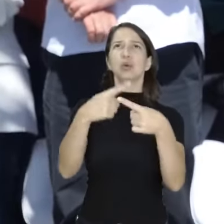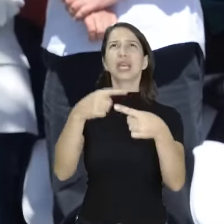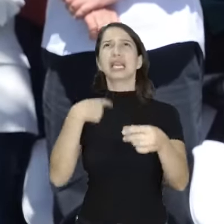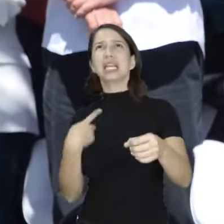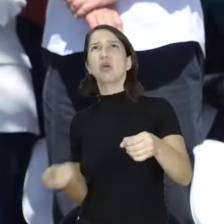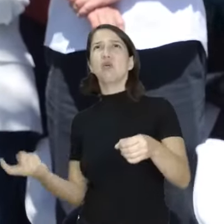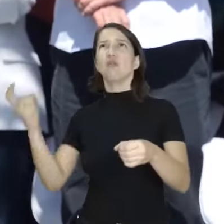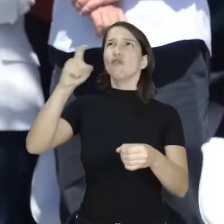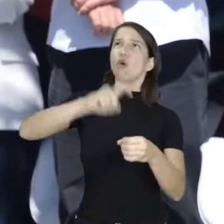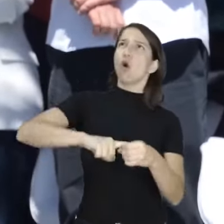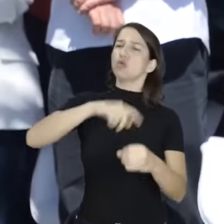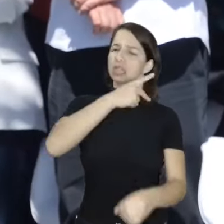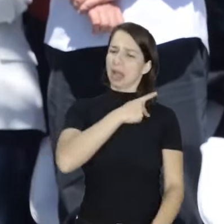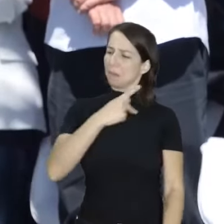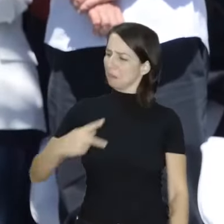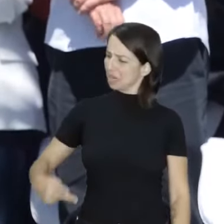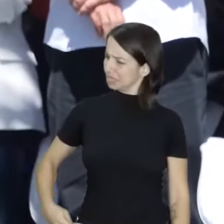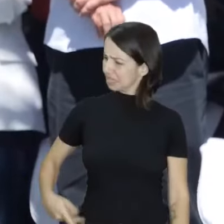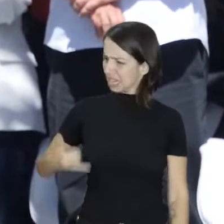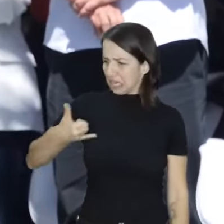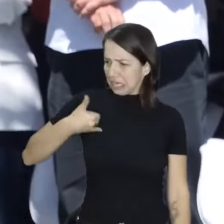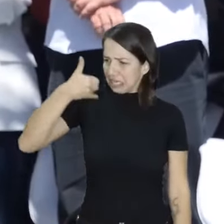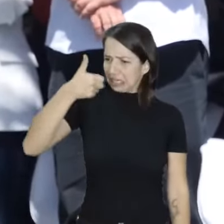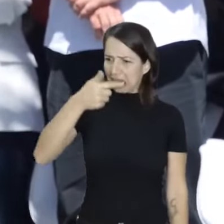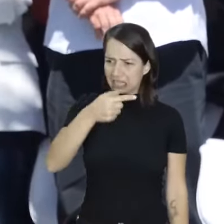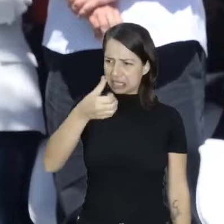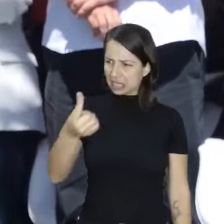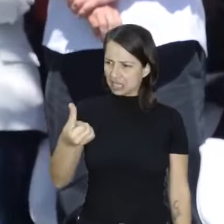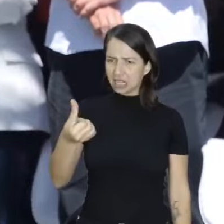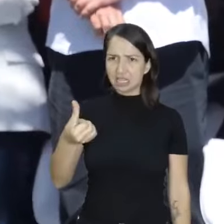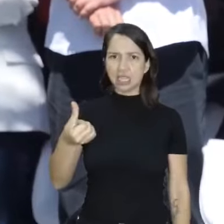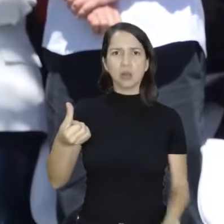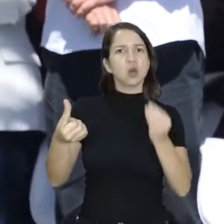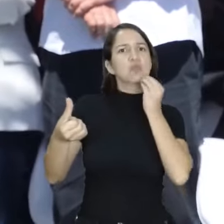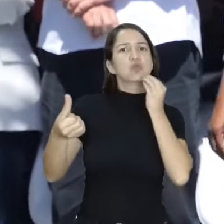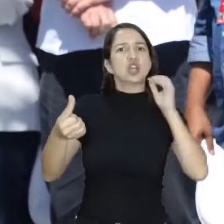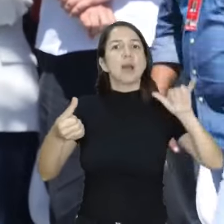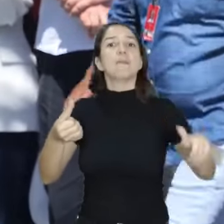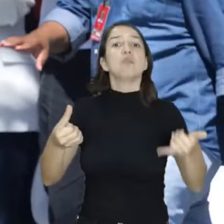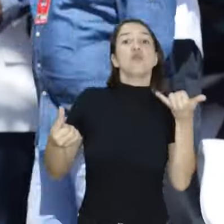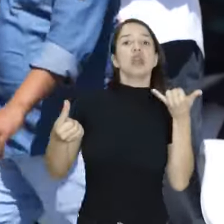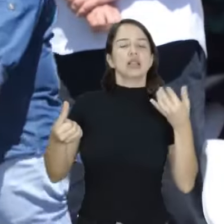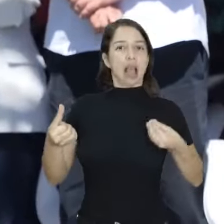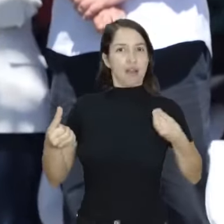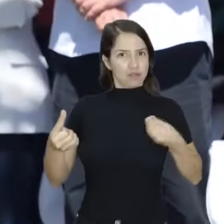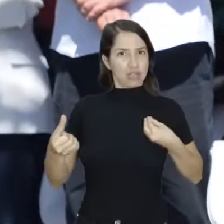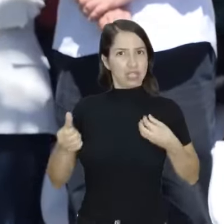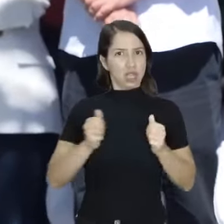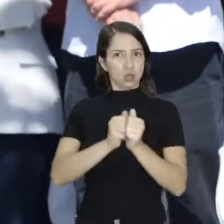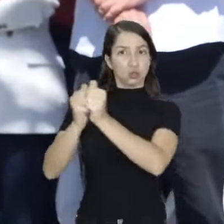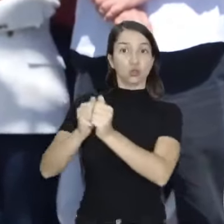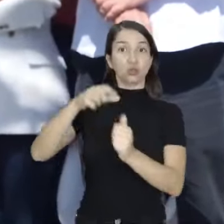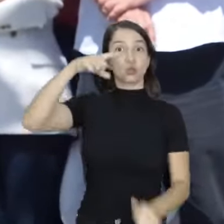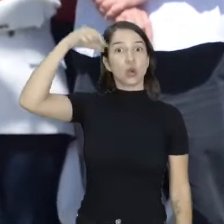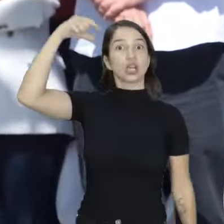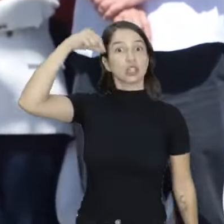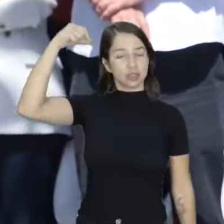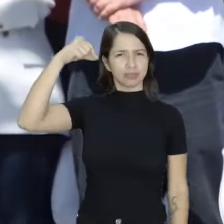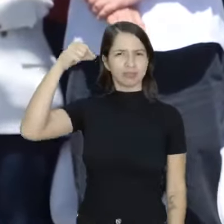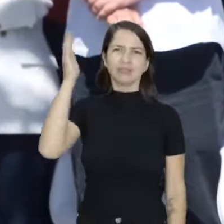minha vida agora com a Janja? Sabe por que que eu vou voltar? Porque eu tenho certeza que